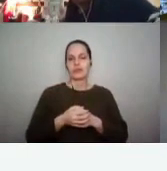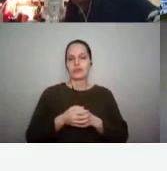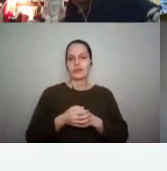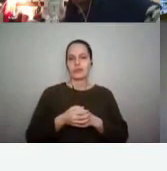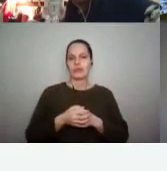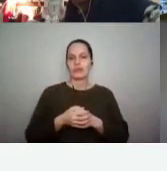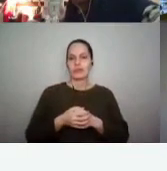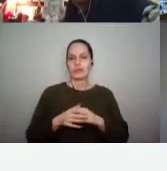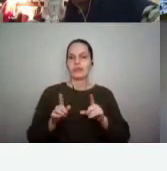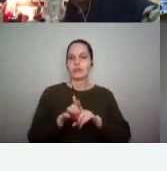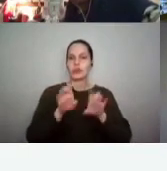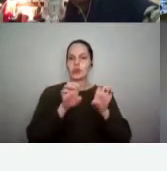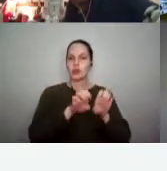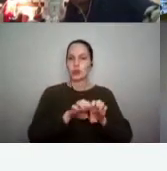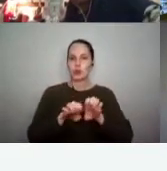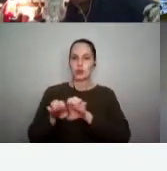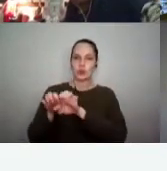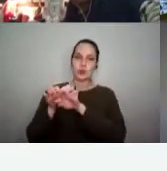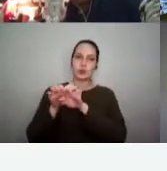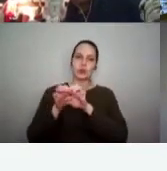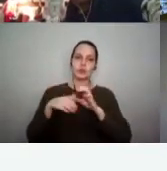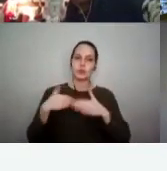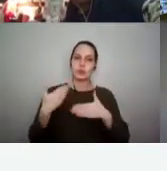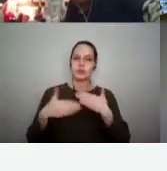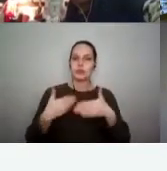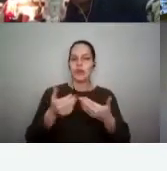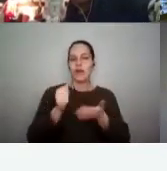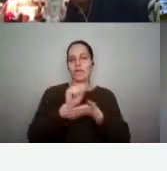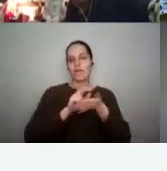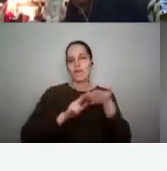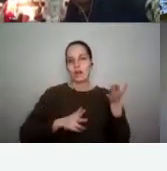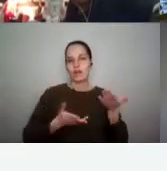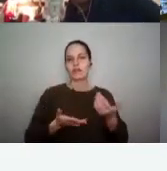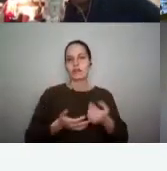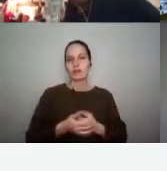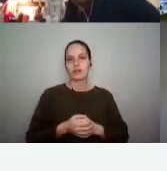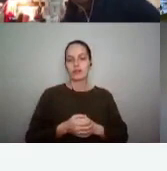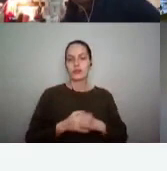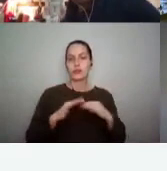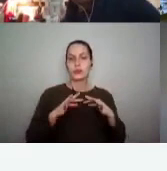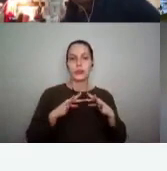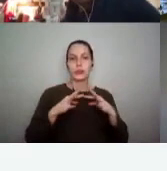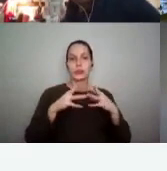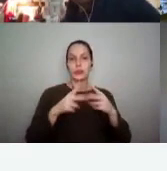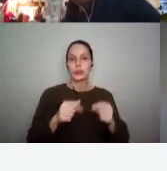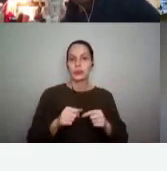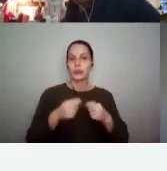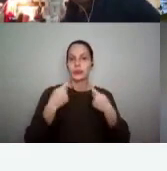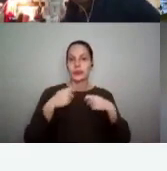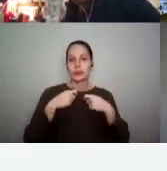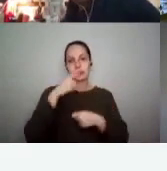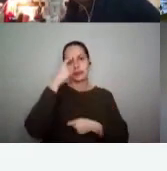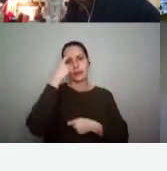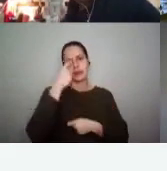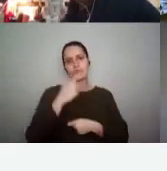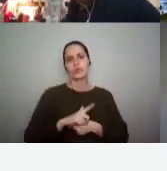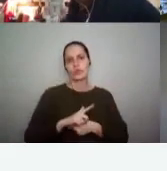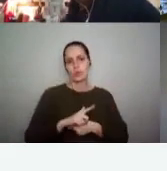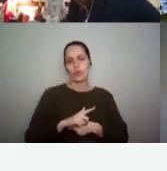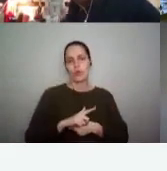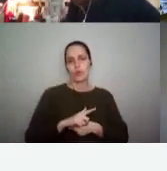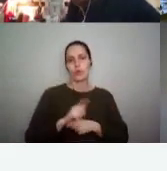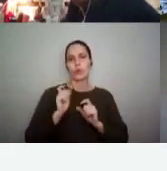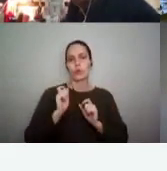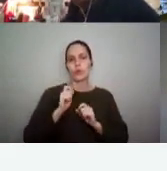Nas estruturas dos processos de avaliação. Então, tudo isso tem que ser repensado, né? Naquilo que é conhecimento